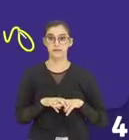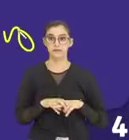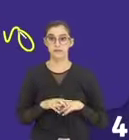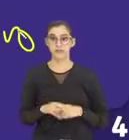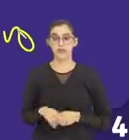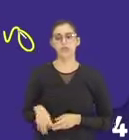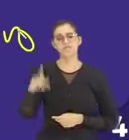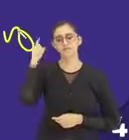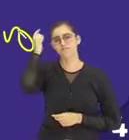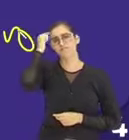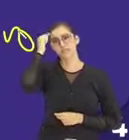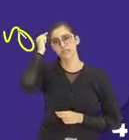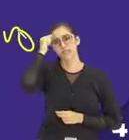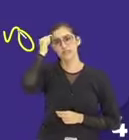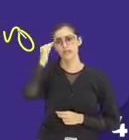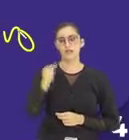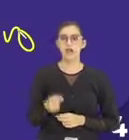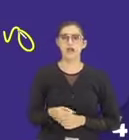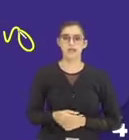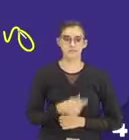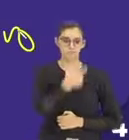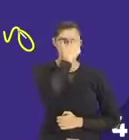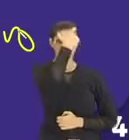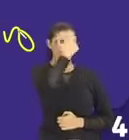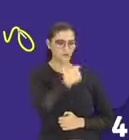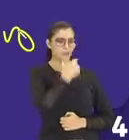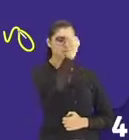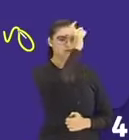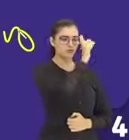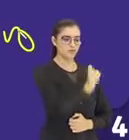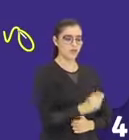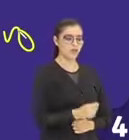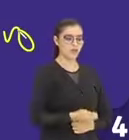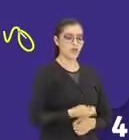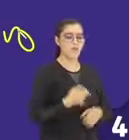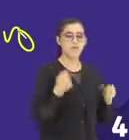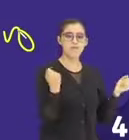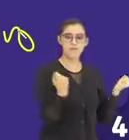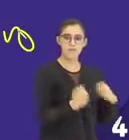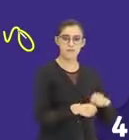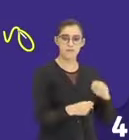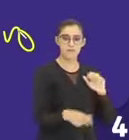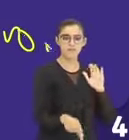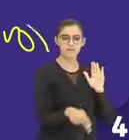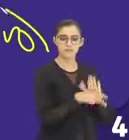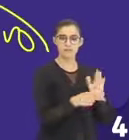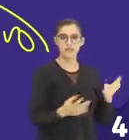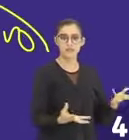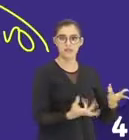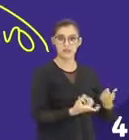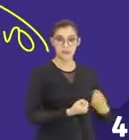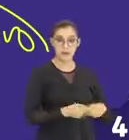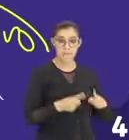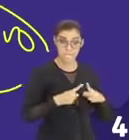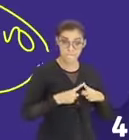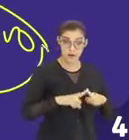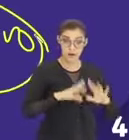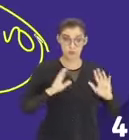pensava-se que era o sujeito que dominava as ações. Mas hoje o conhecimento ele é objetivo, ou